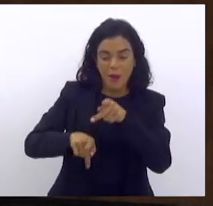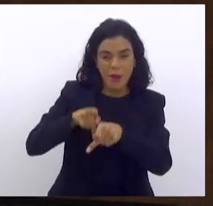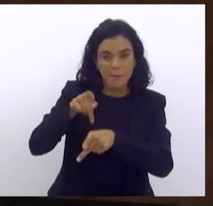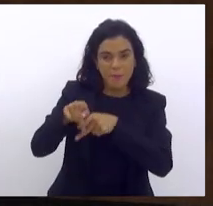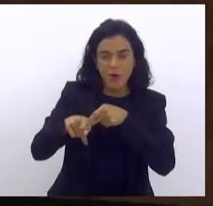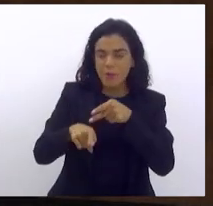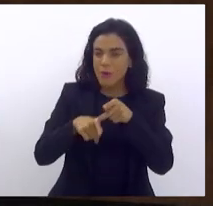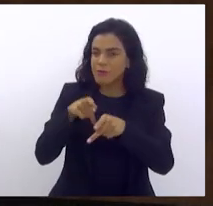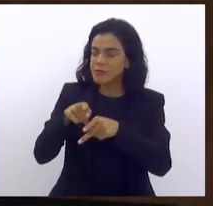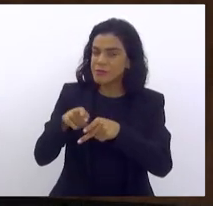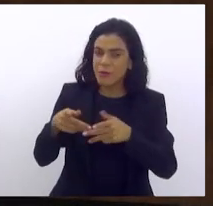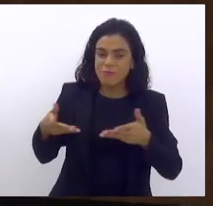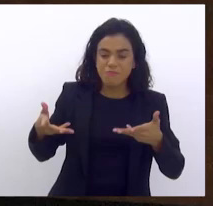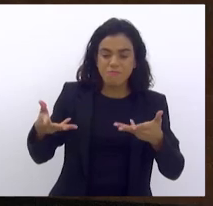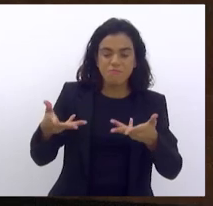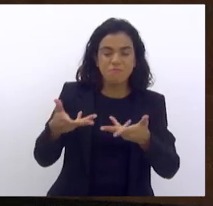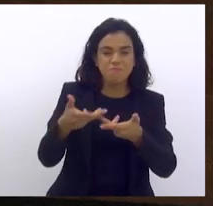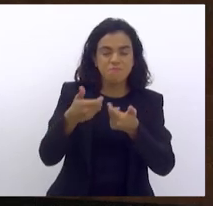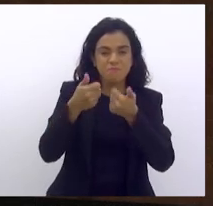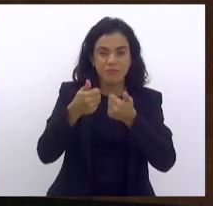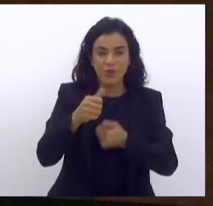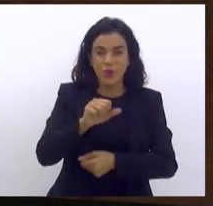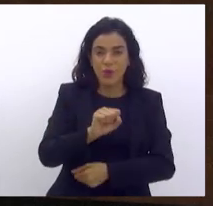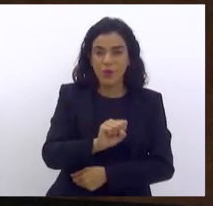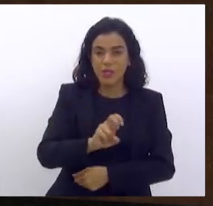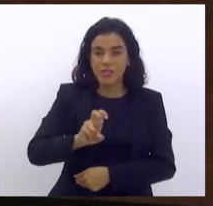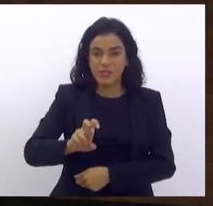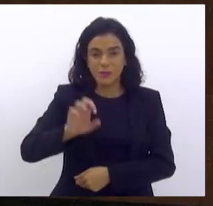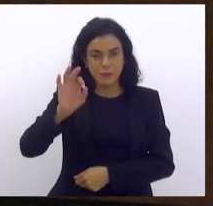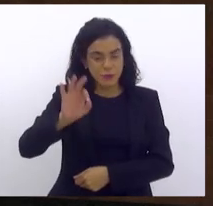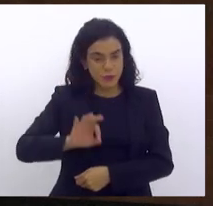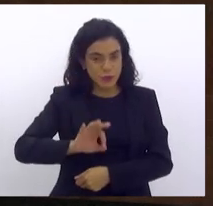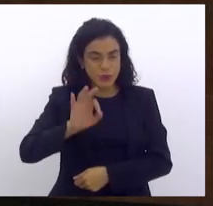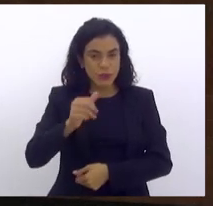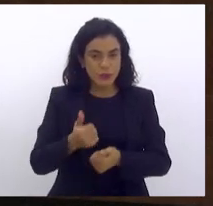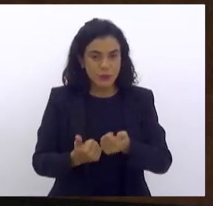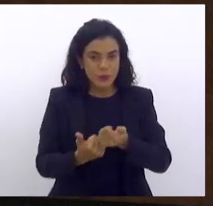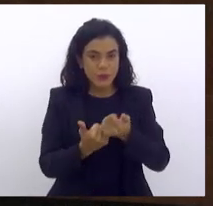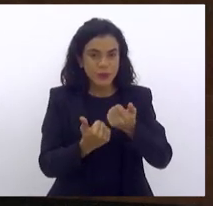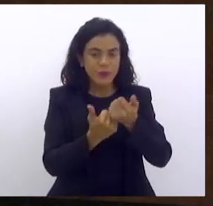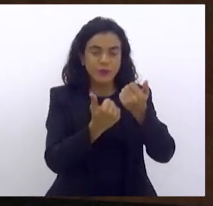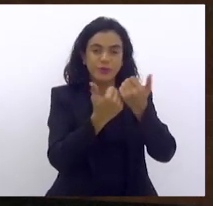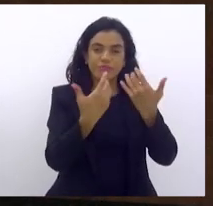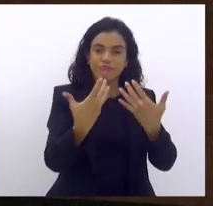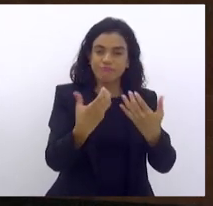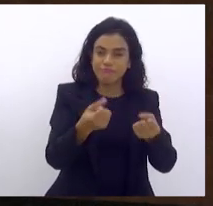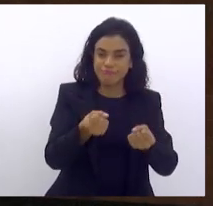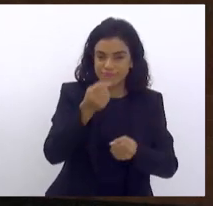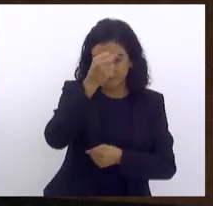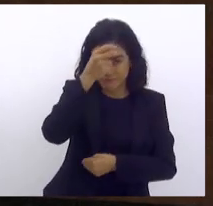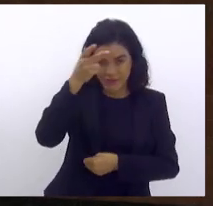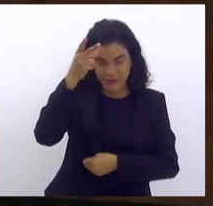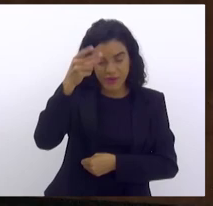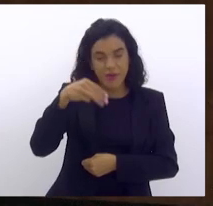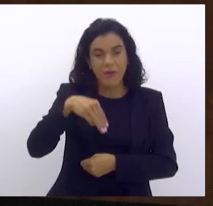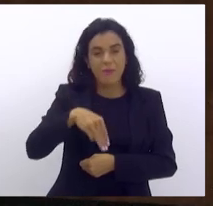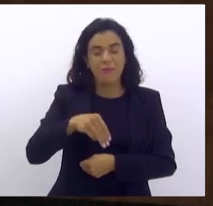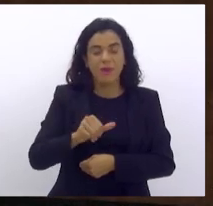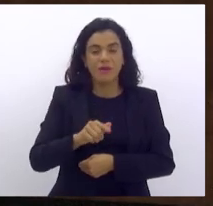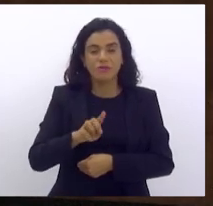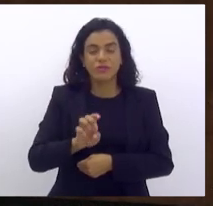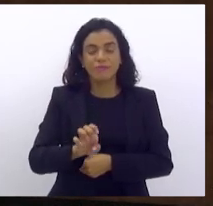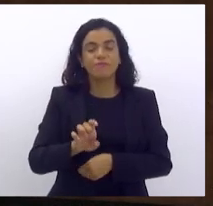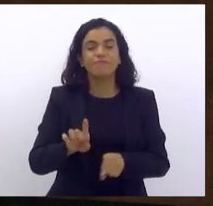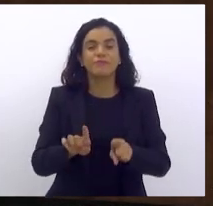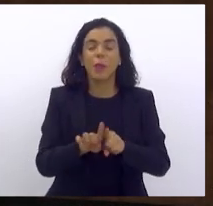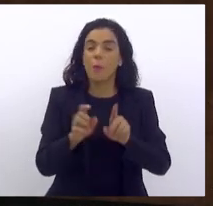seu governo com cerca de 85% de aceitação, o que é um marco em nossa história.